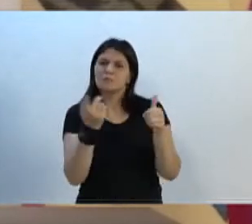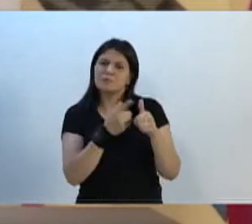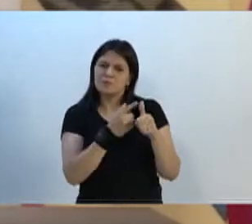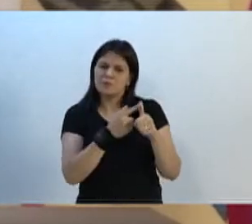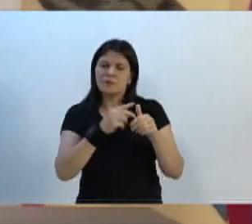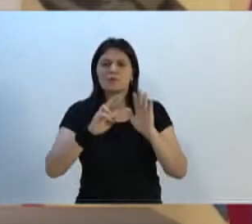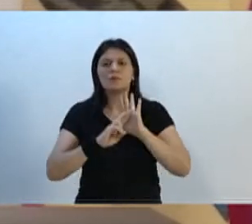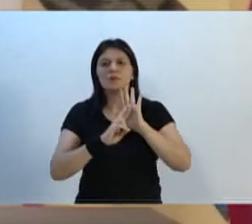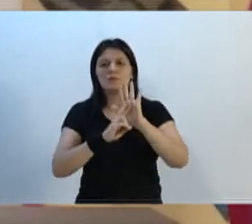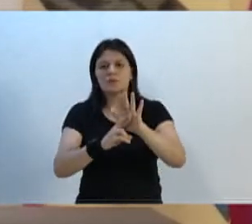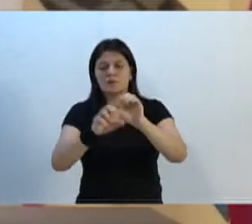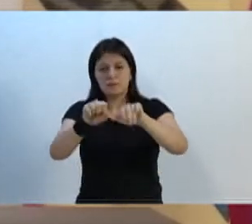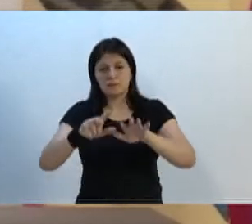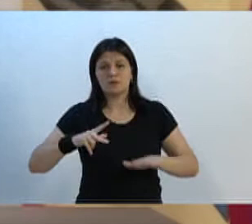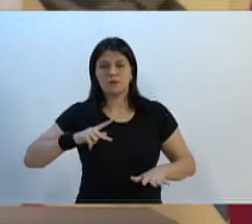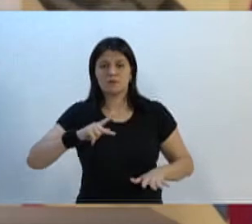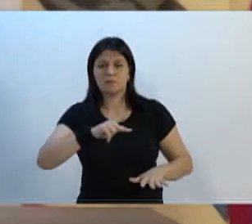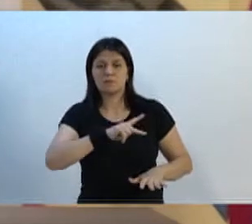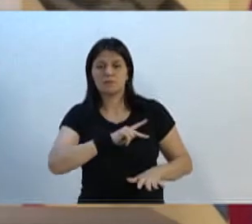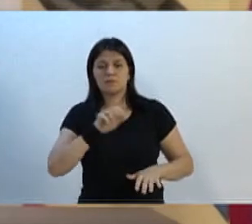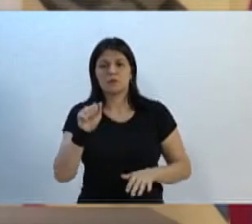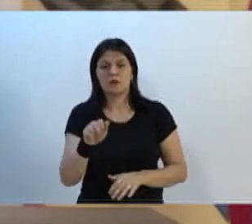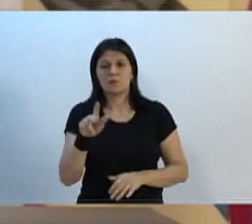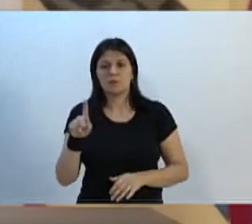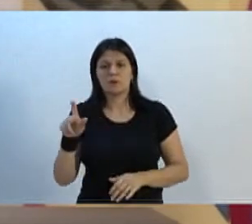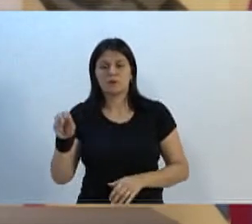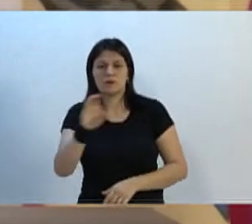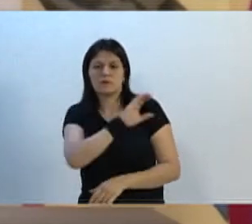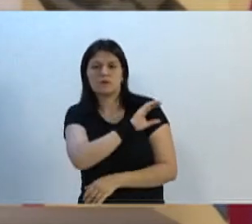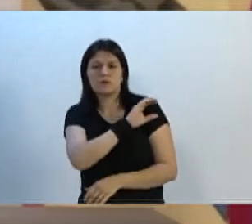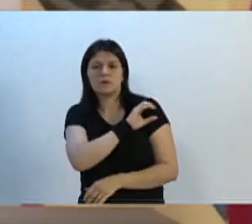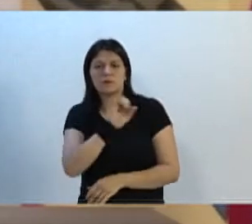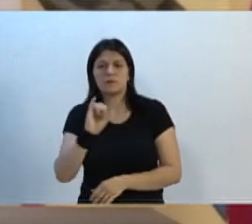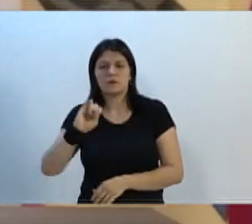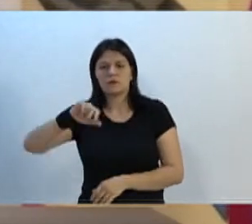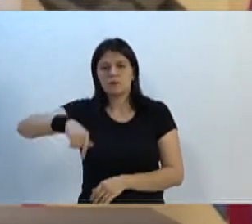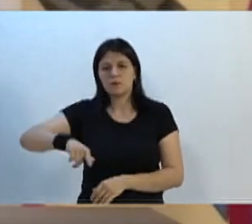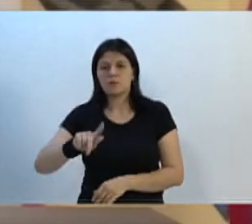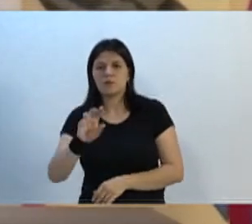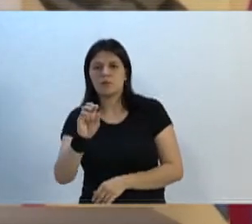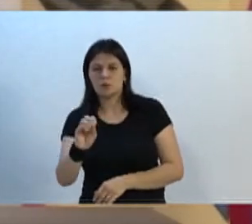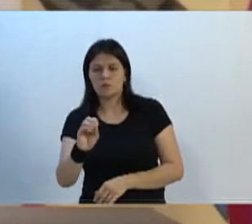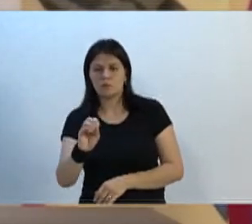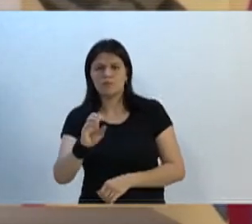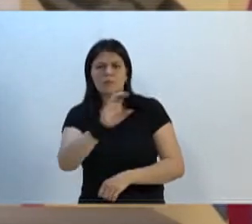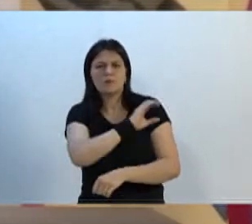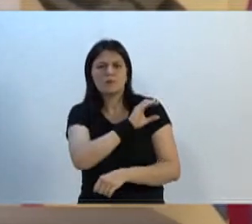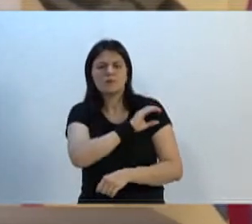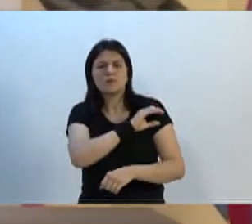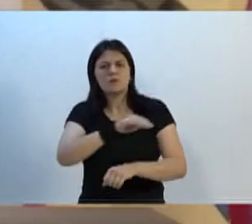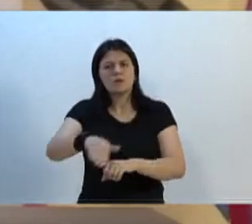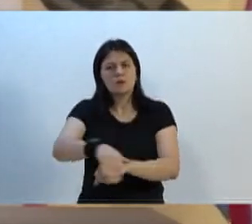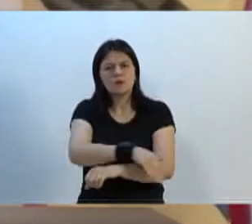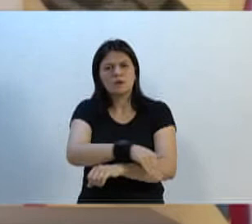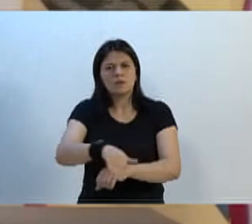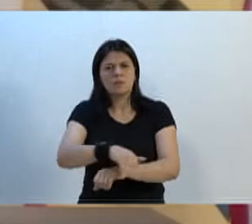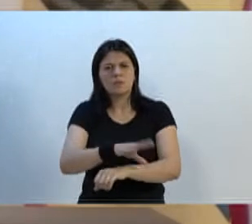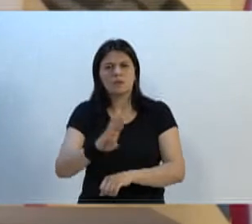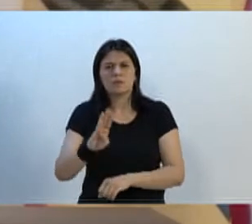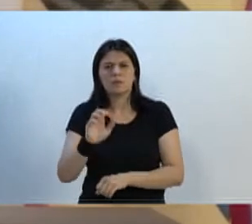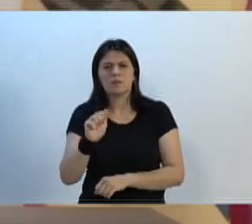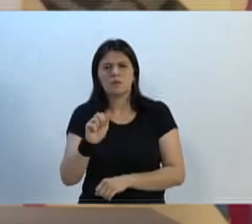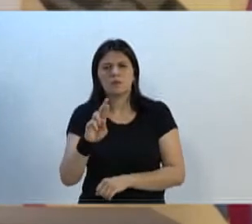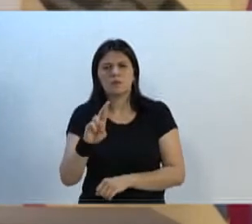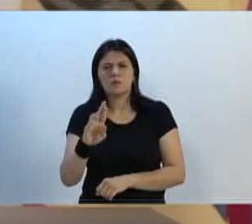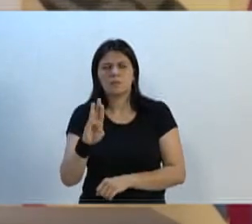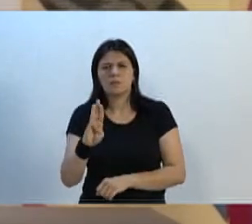eu represento nessa audiência pública a app do CEI Ingo Hering esse aí fica na localizado na Rua Barbacena